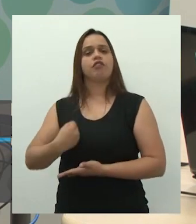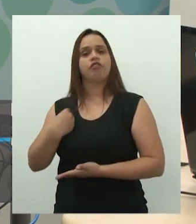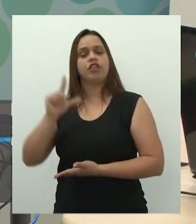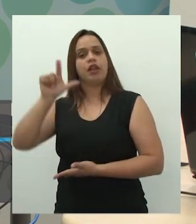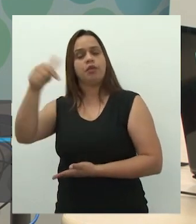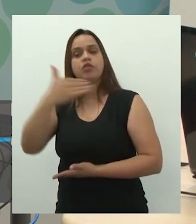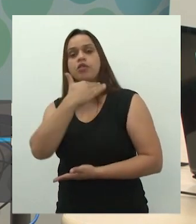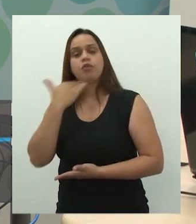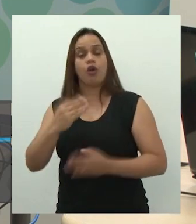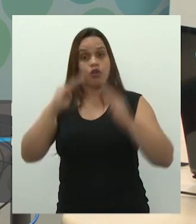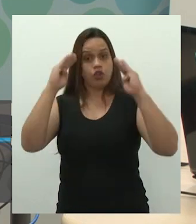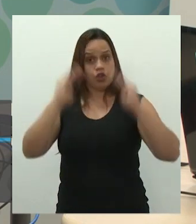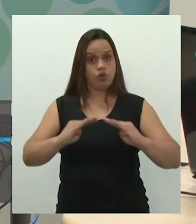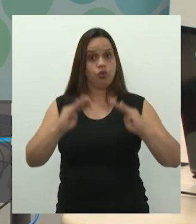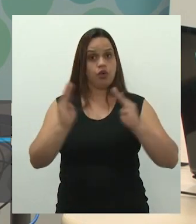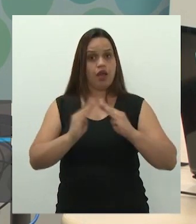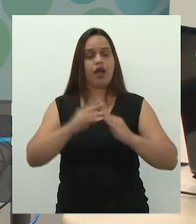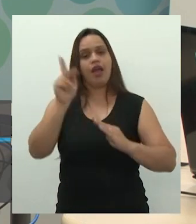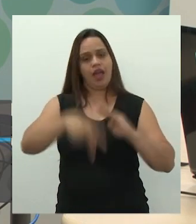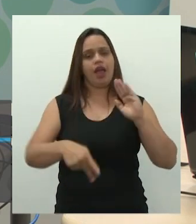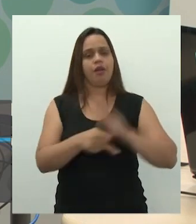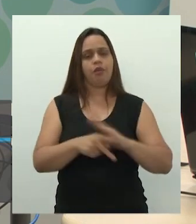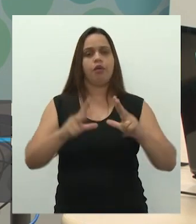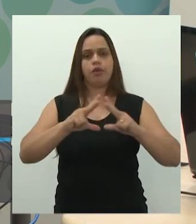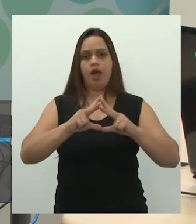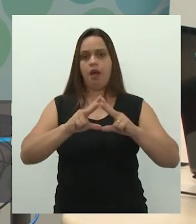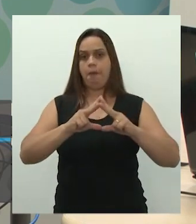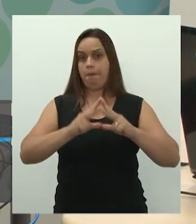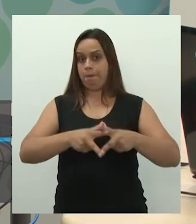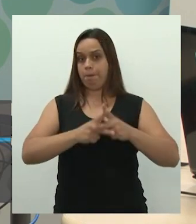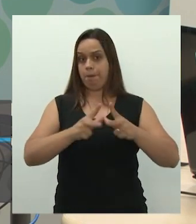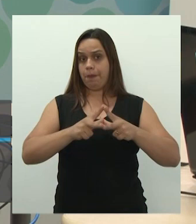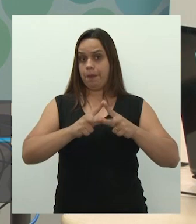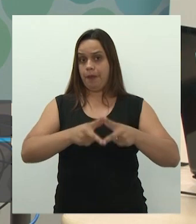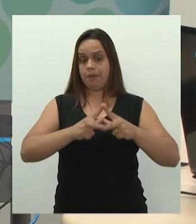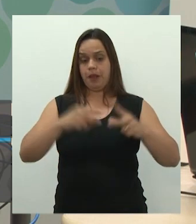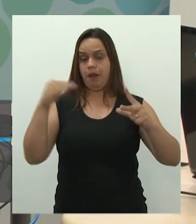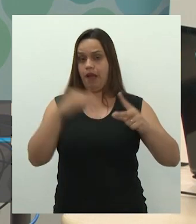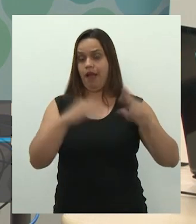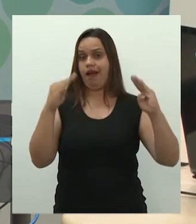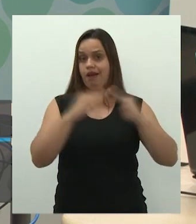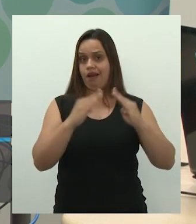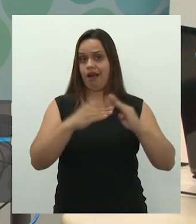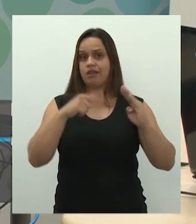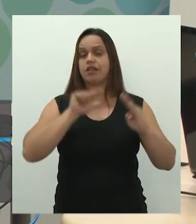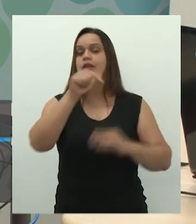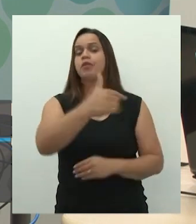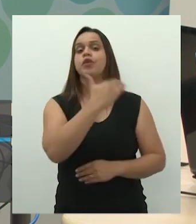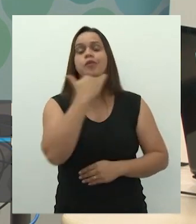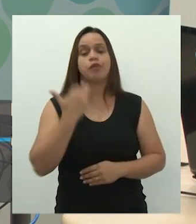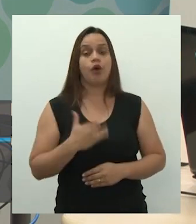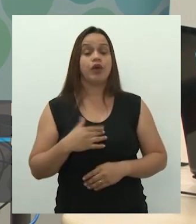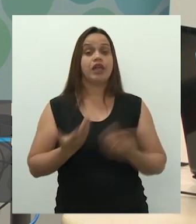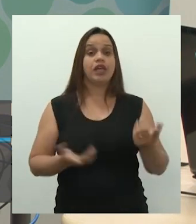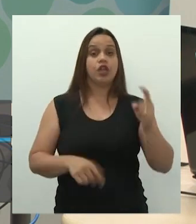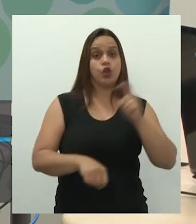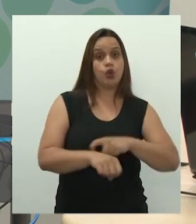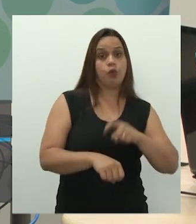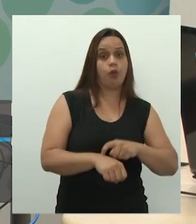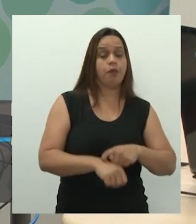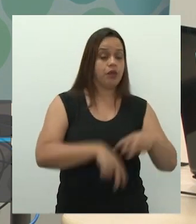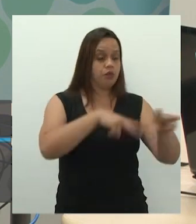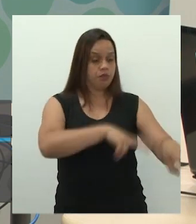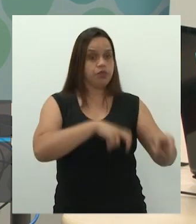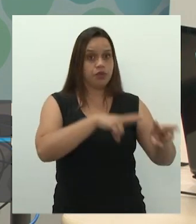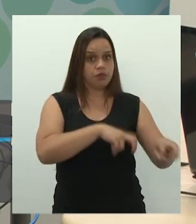após a morte seria justamente as pirâmides. Nos momentos entre o plantio e a